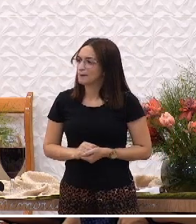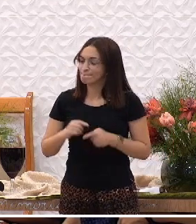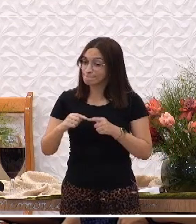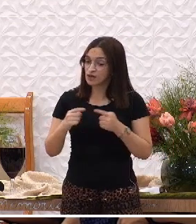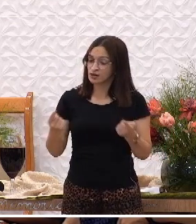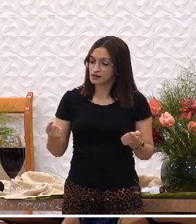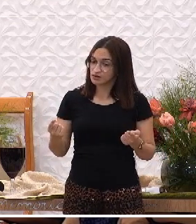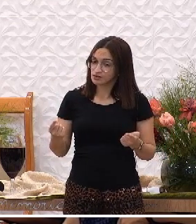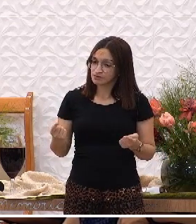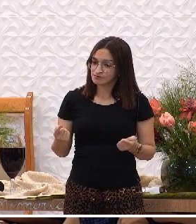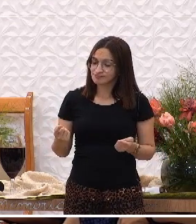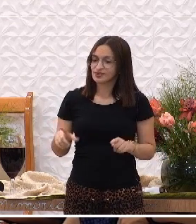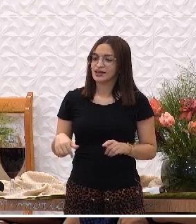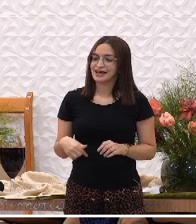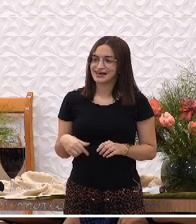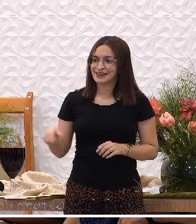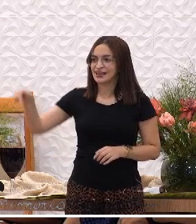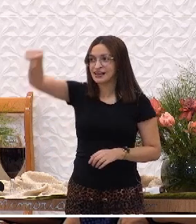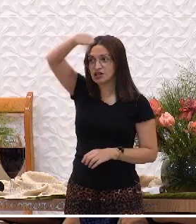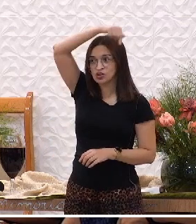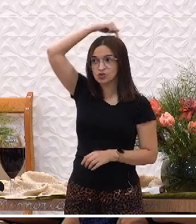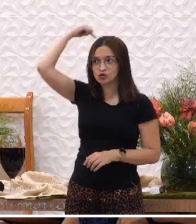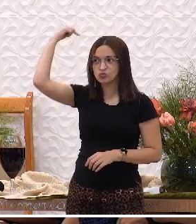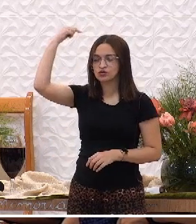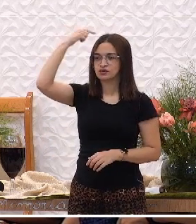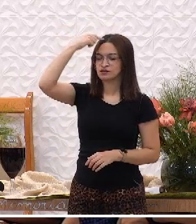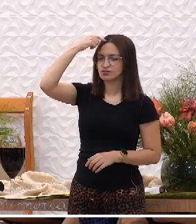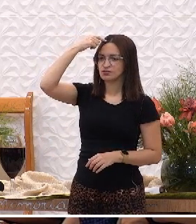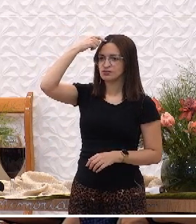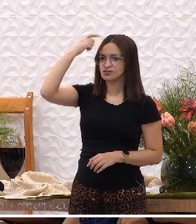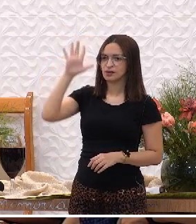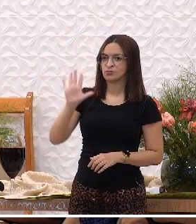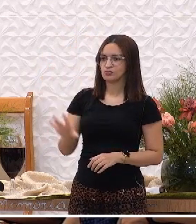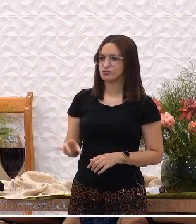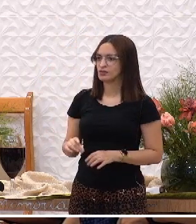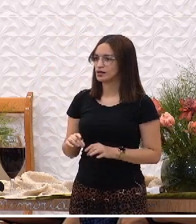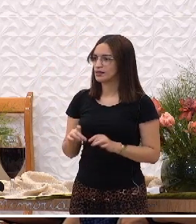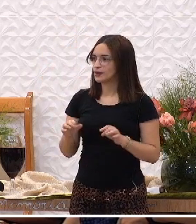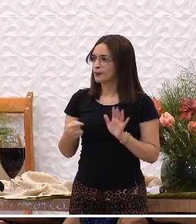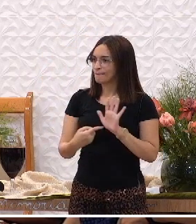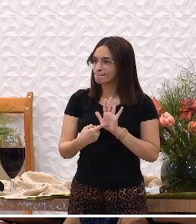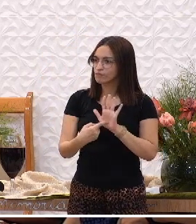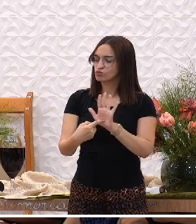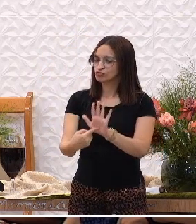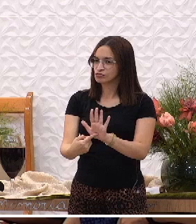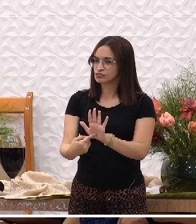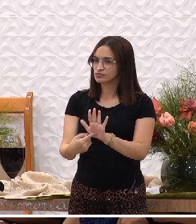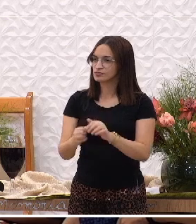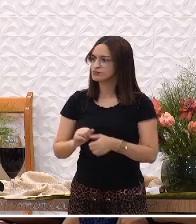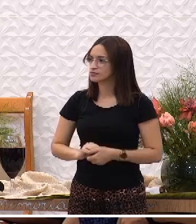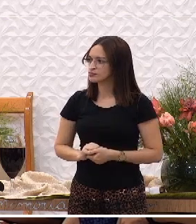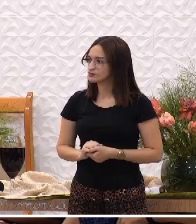sim, espiritualmente, a fé do comungante, não menos verdadeira e realmente do que estão os elementos aos seus sentidos exteriores. Assim,